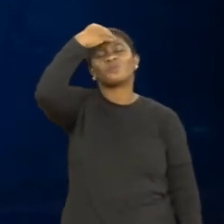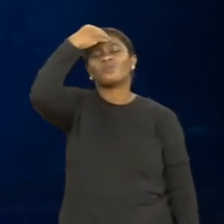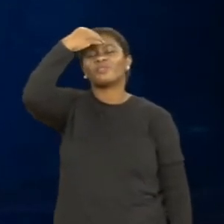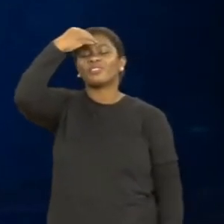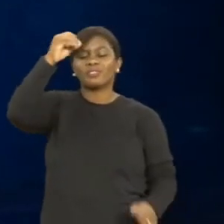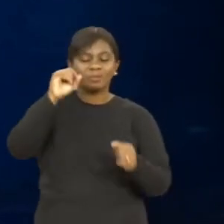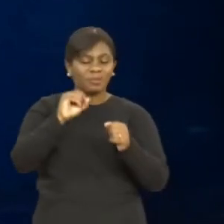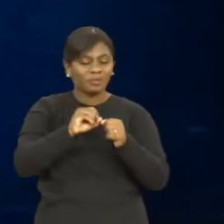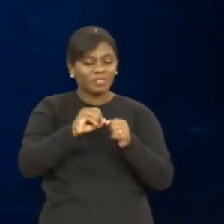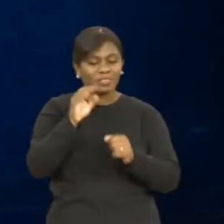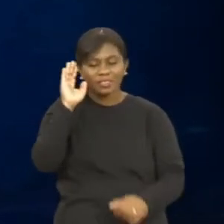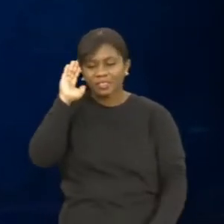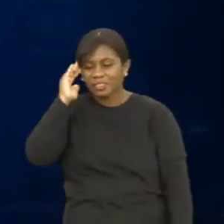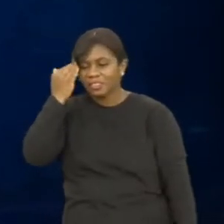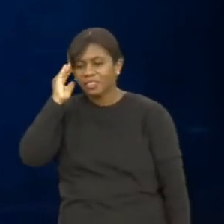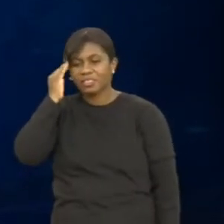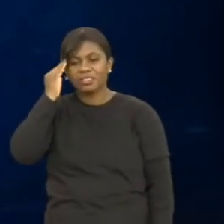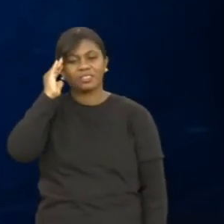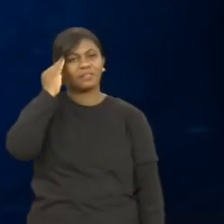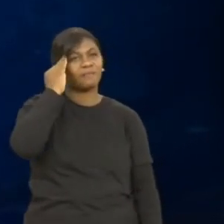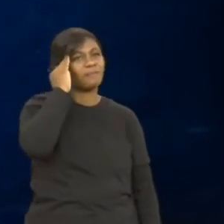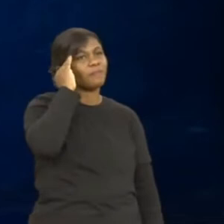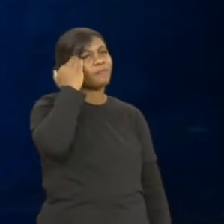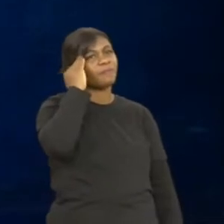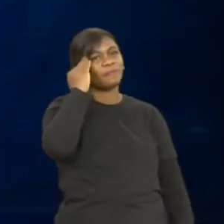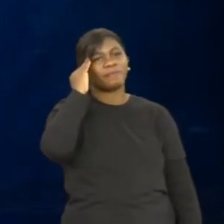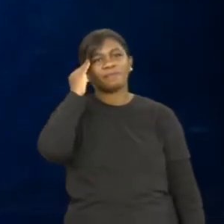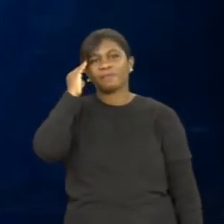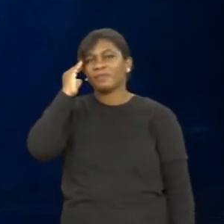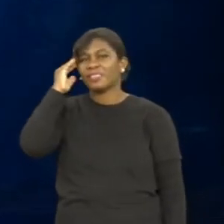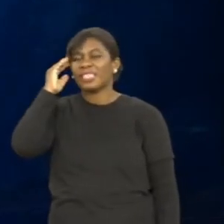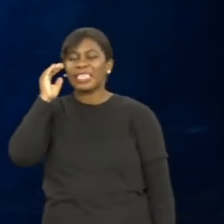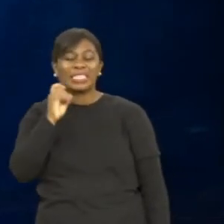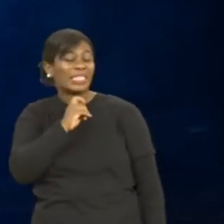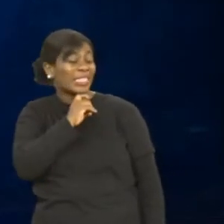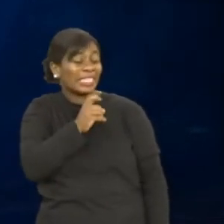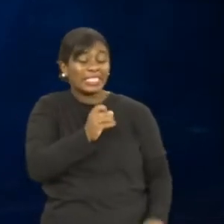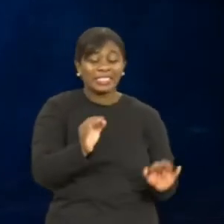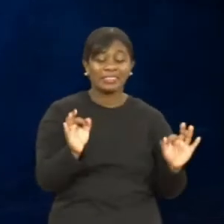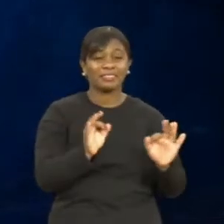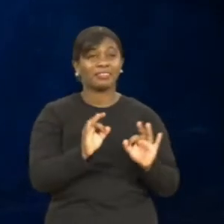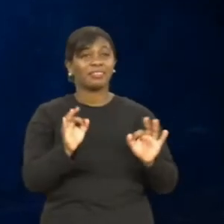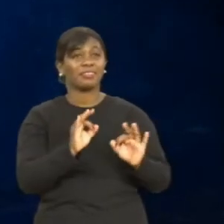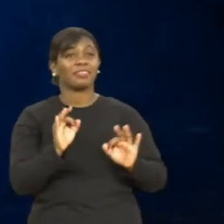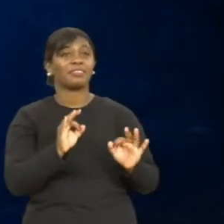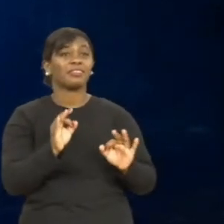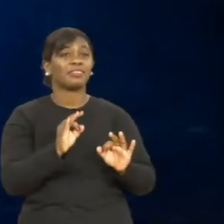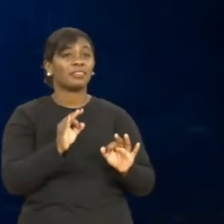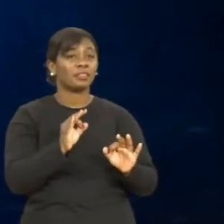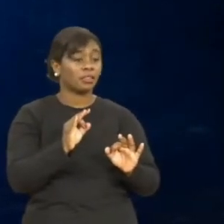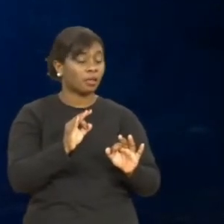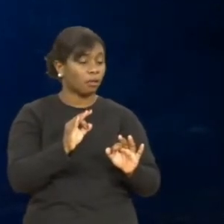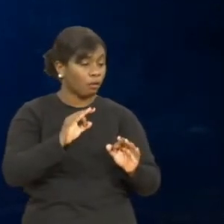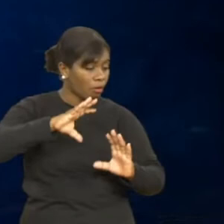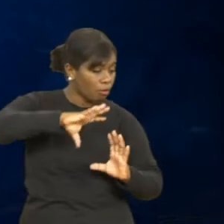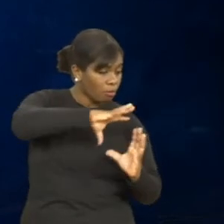consciência me faz entender. Que de nada me adianta. Que de nada me